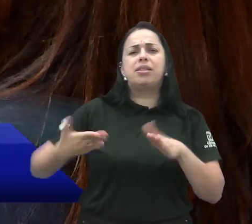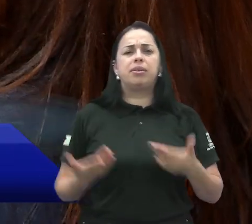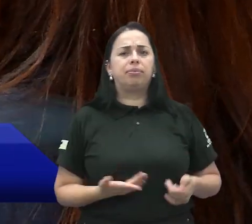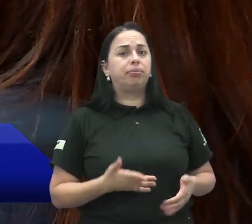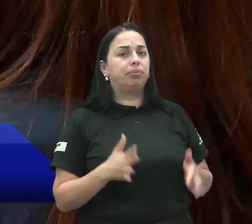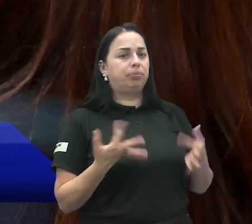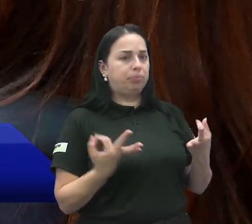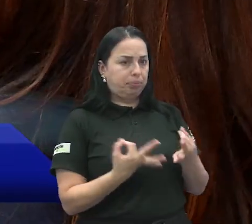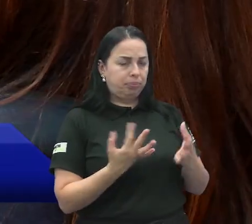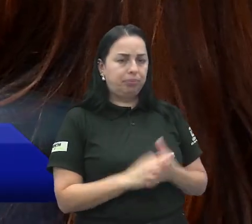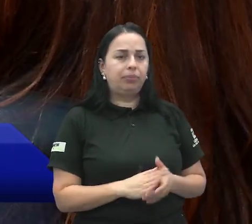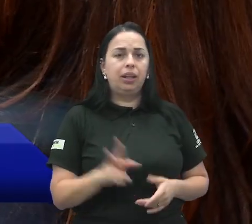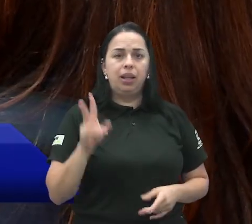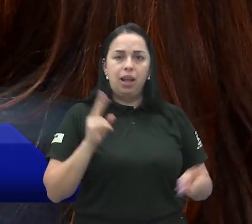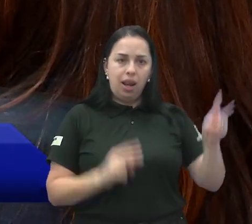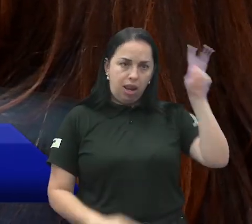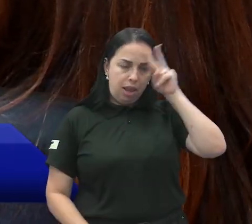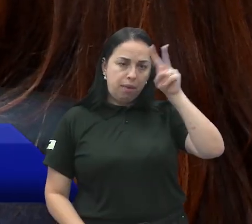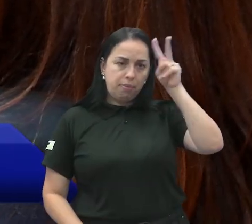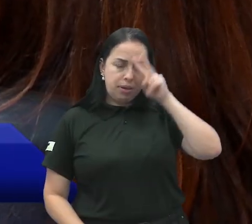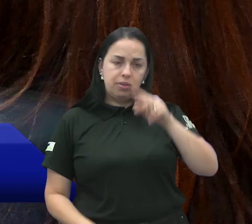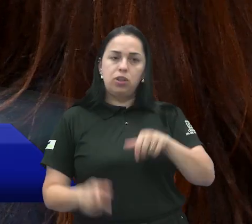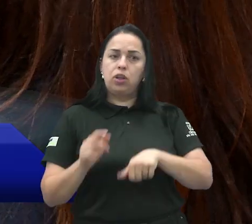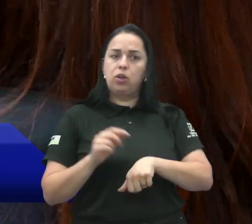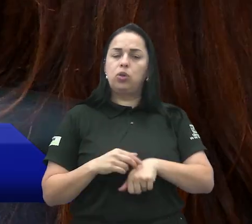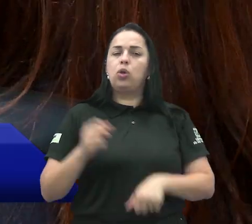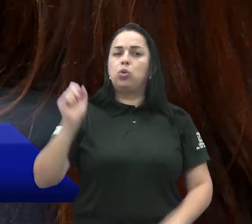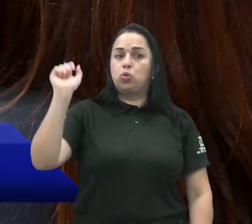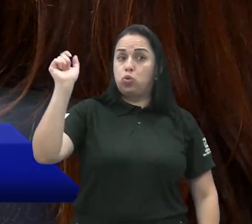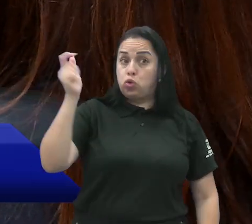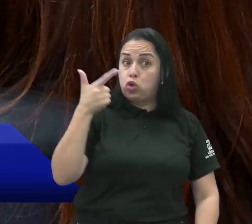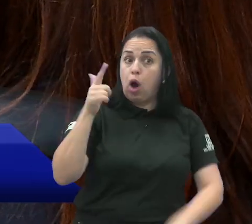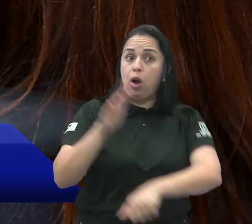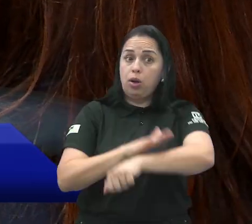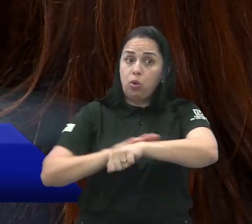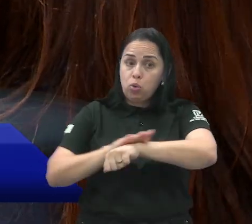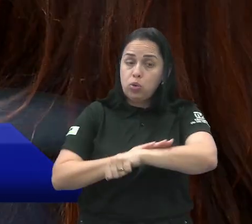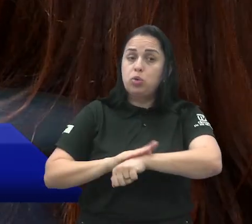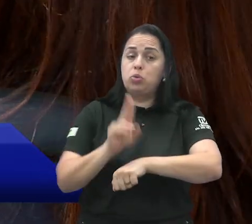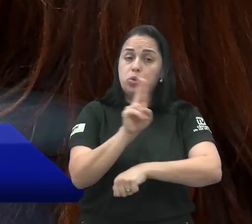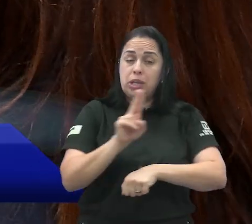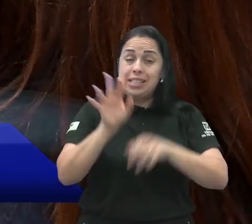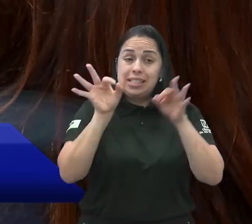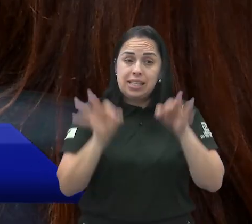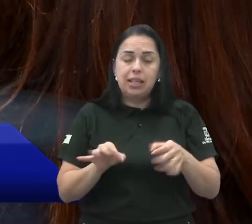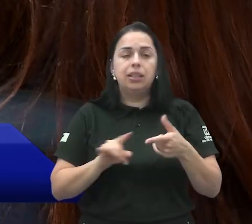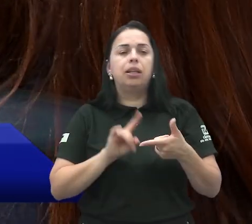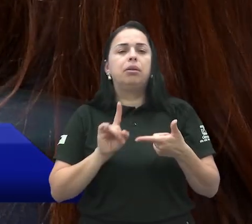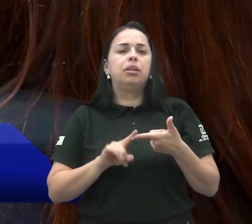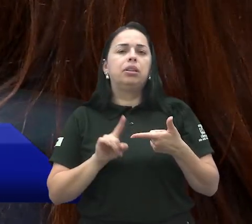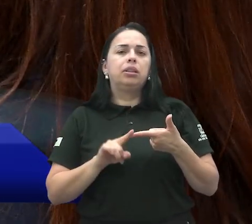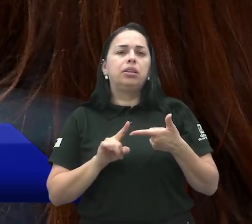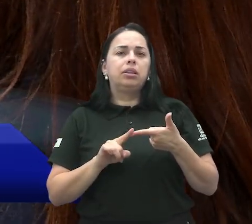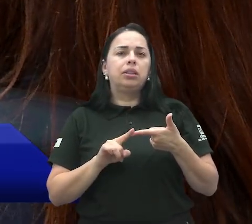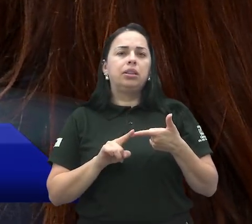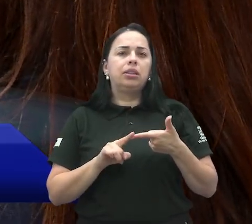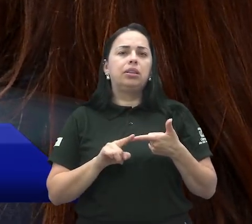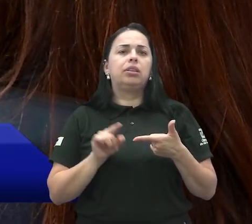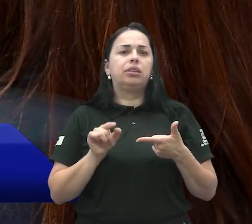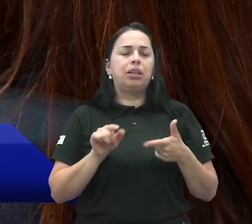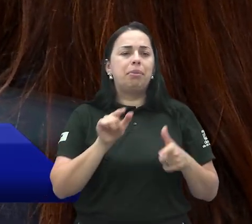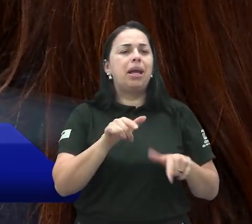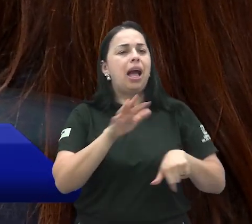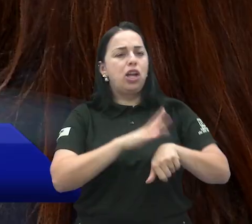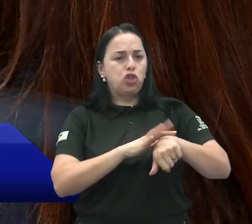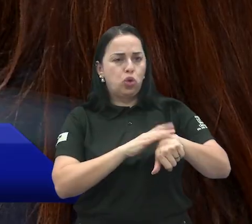mais as piscinas e as praias? Com certeza. Lembrando principalmente do uso do filtro solar corretamente e também lembrando